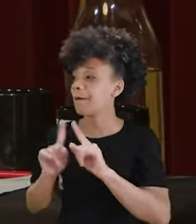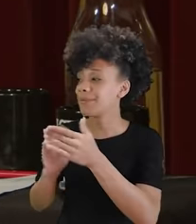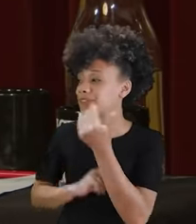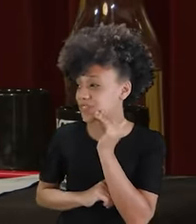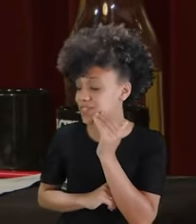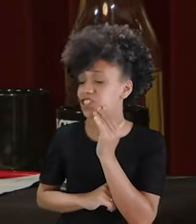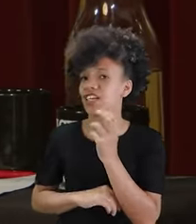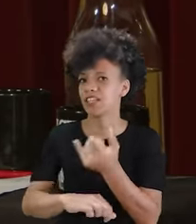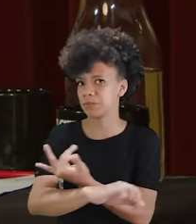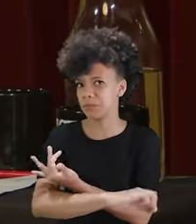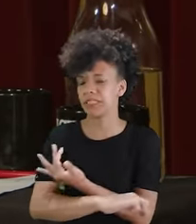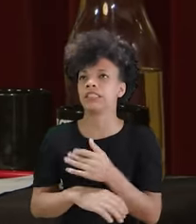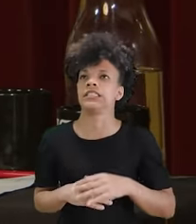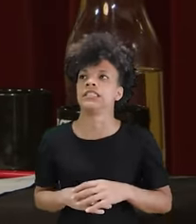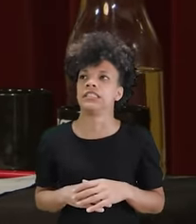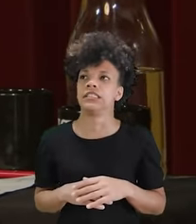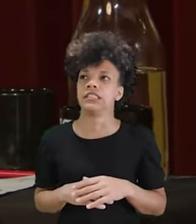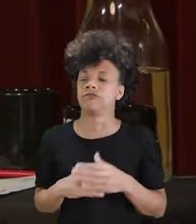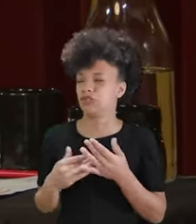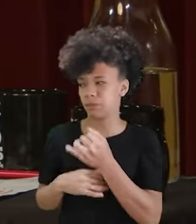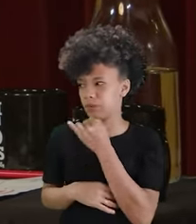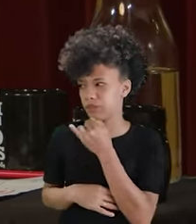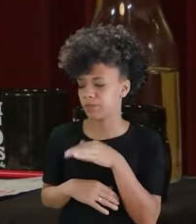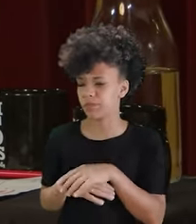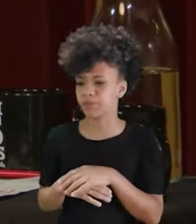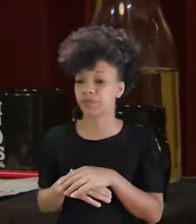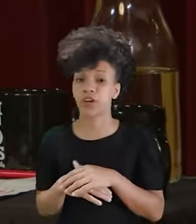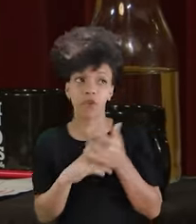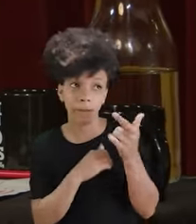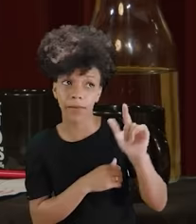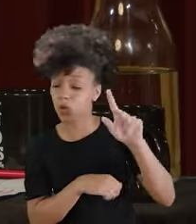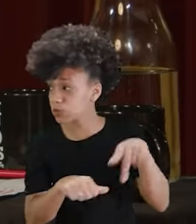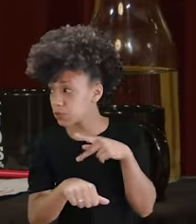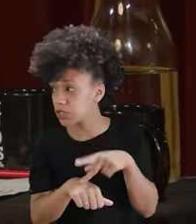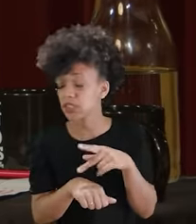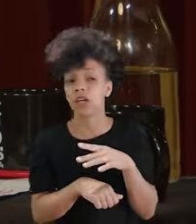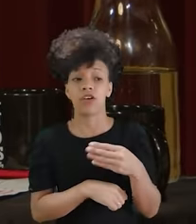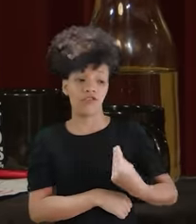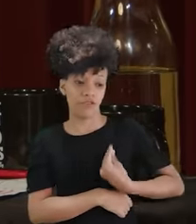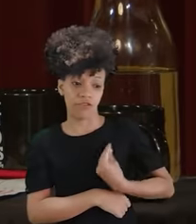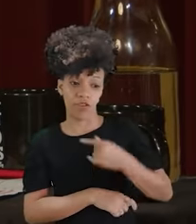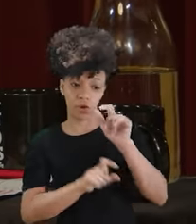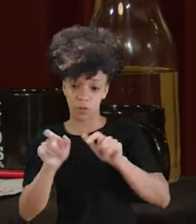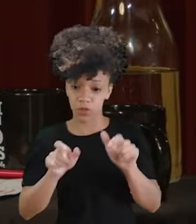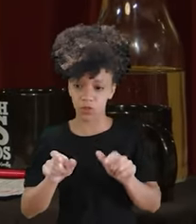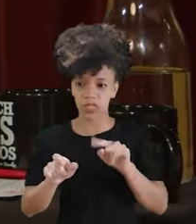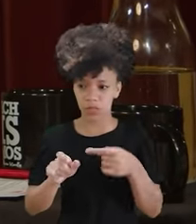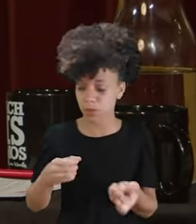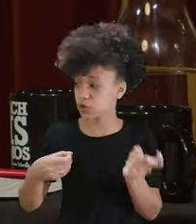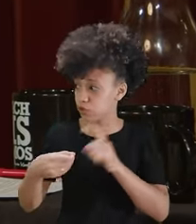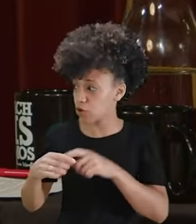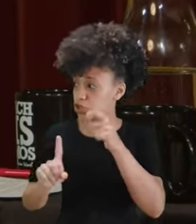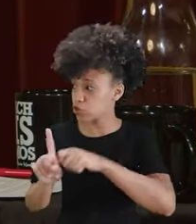então assim é é a mesma Essência não é da coisa do tipo vão para fora conhecer conviver com umas